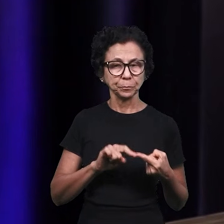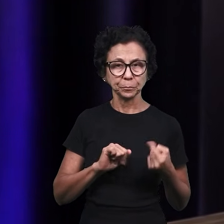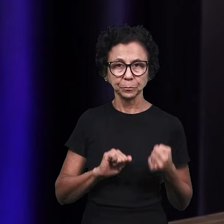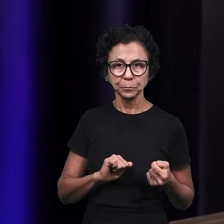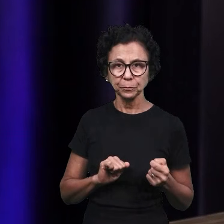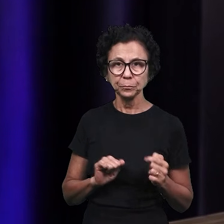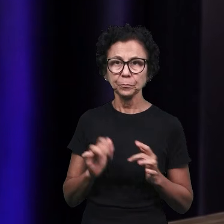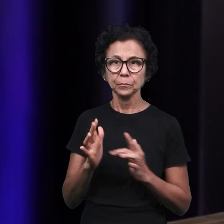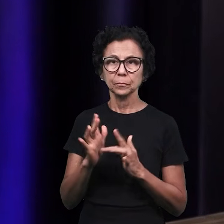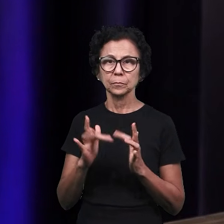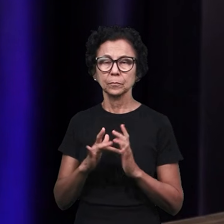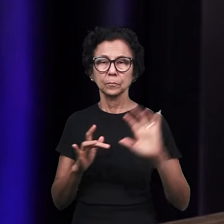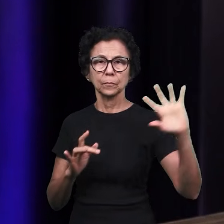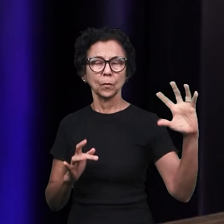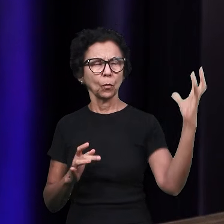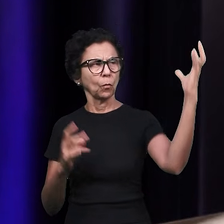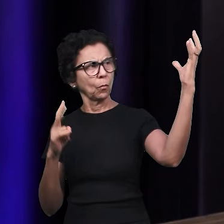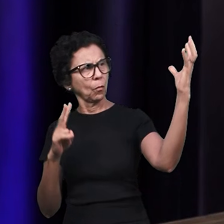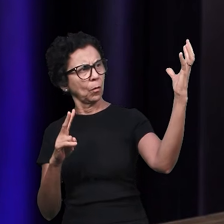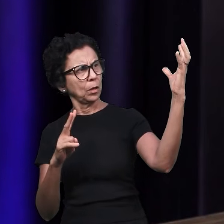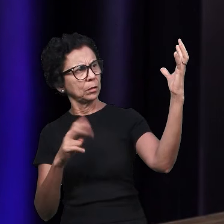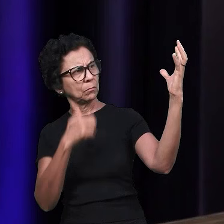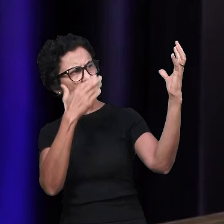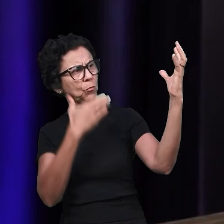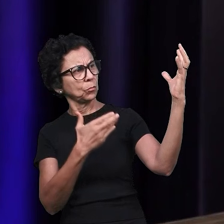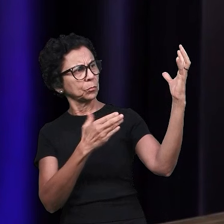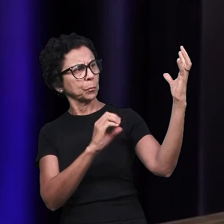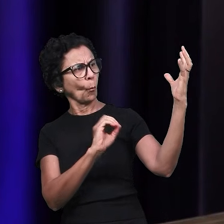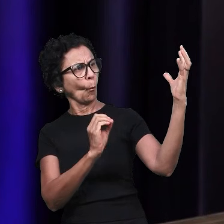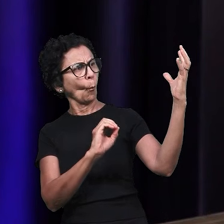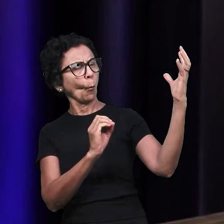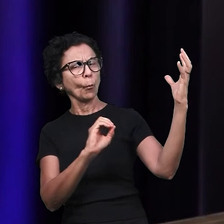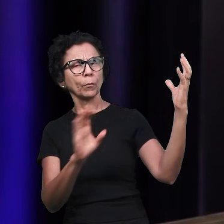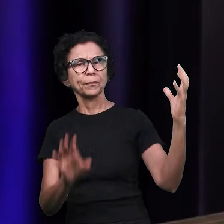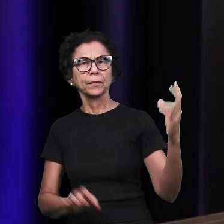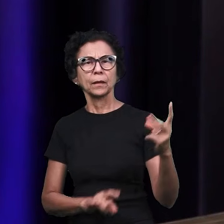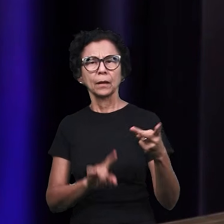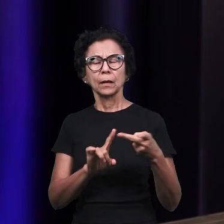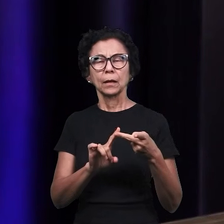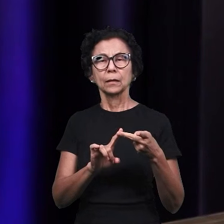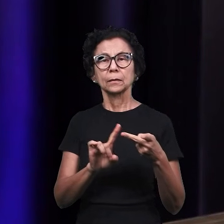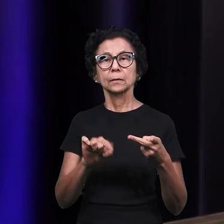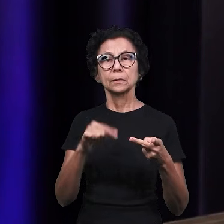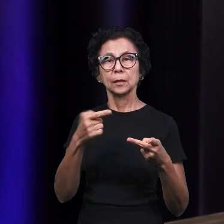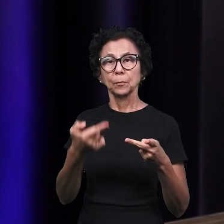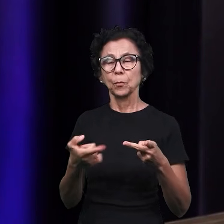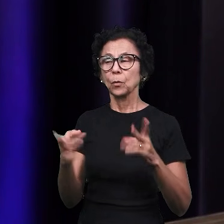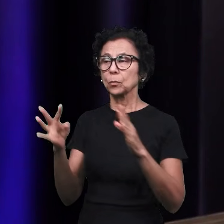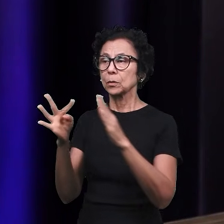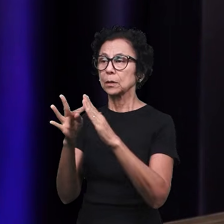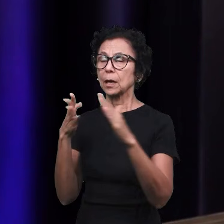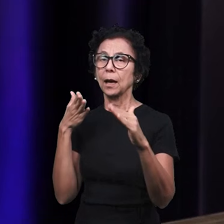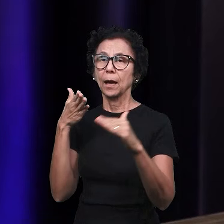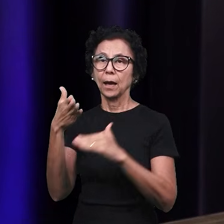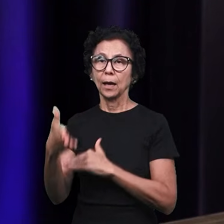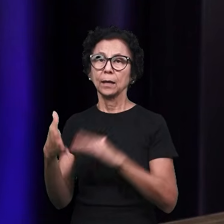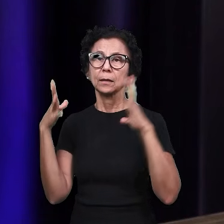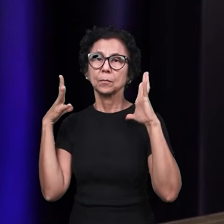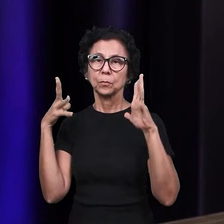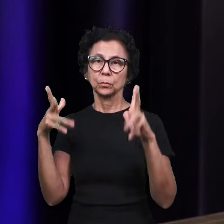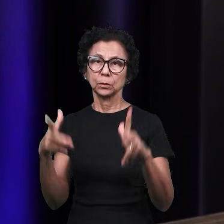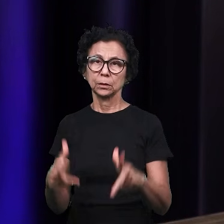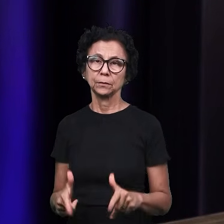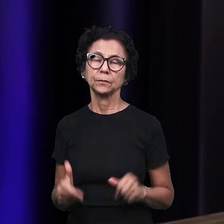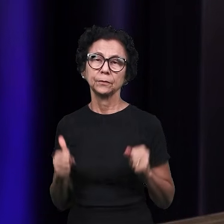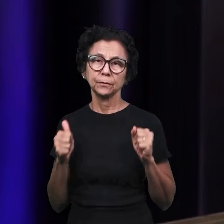primeiro mostra que Jesus procura frutos na figueira, depois ele entra no templo na sequência, agora